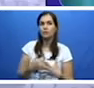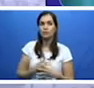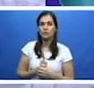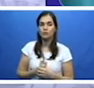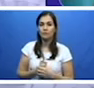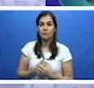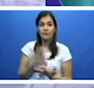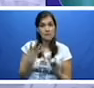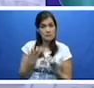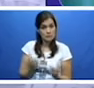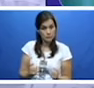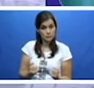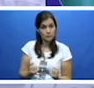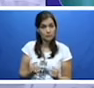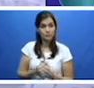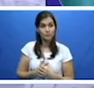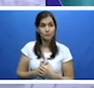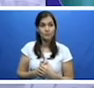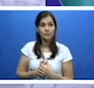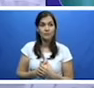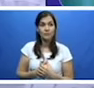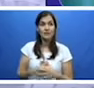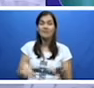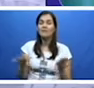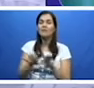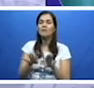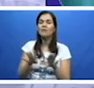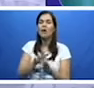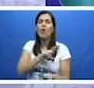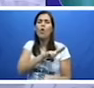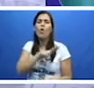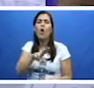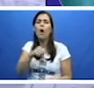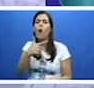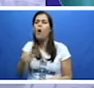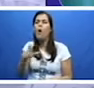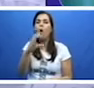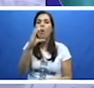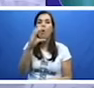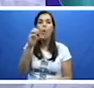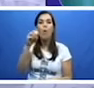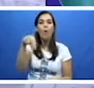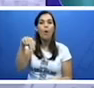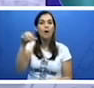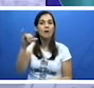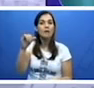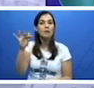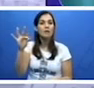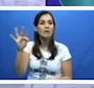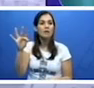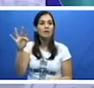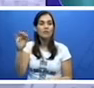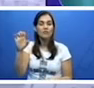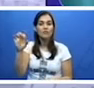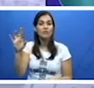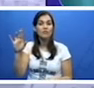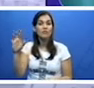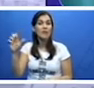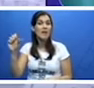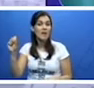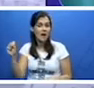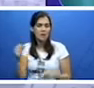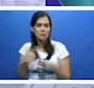gimnospermas gimnospermas também são chamadas de coníferas porque elas produzem uma estrutura de reprodução chamada